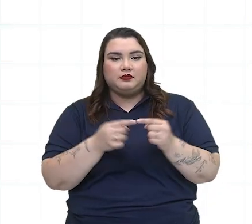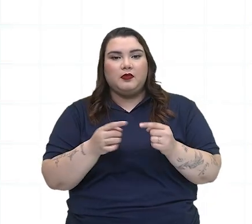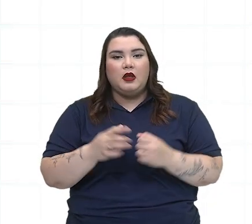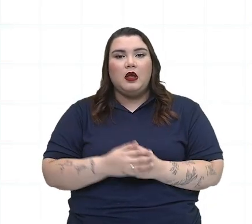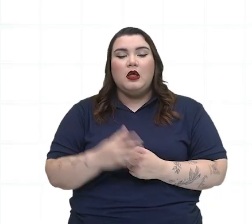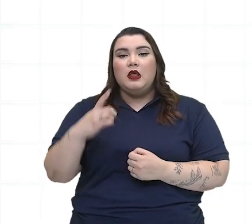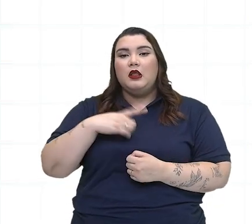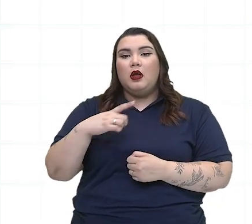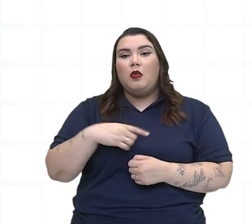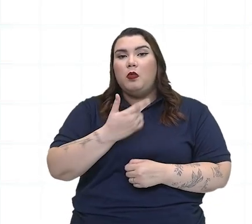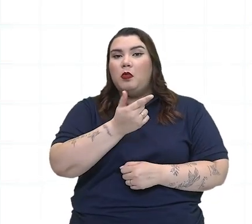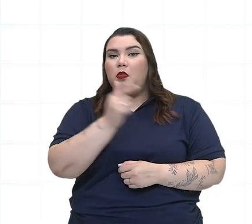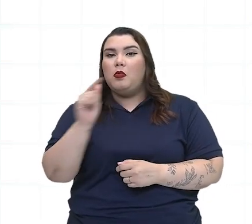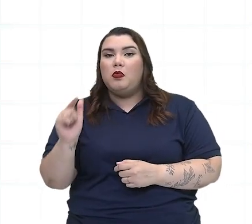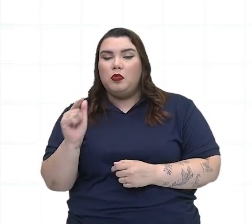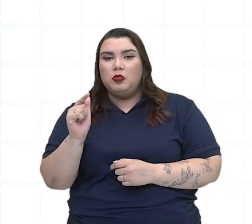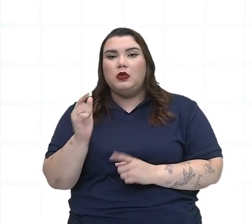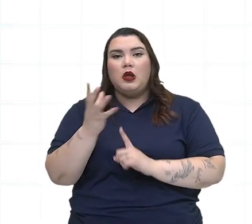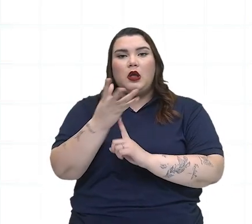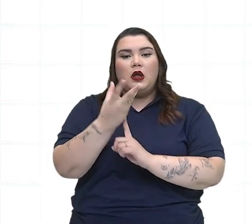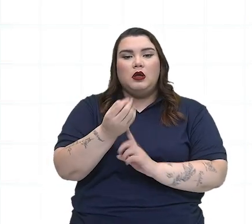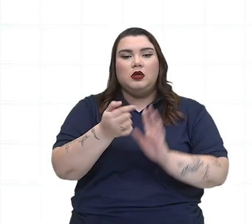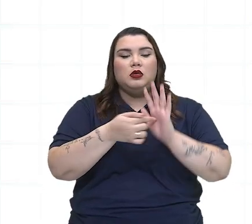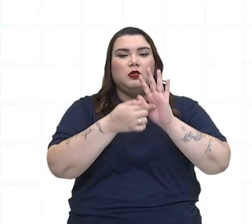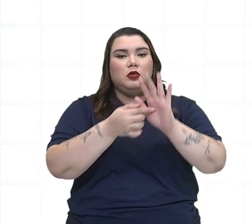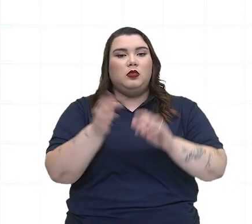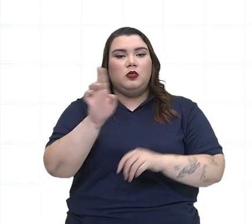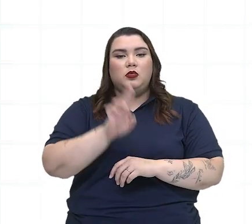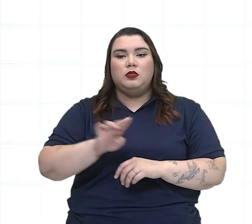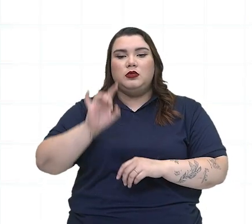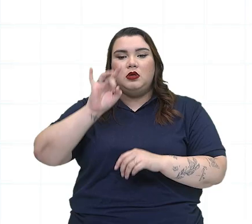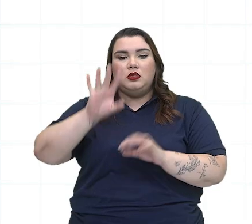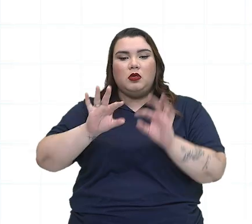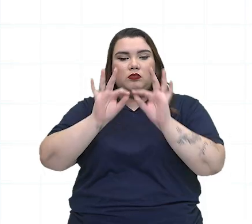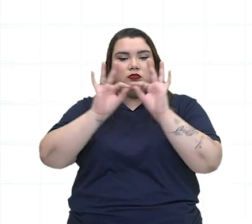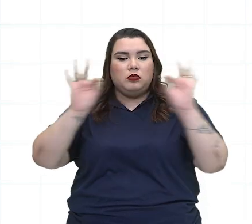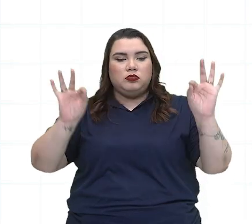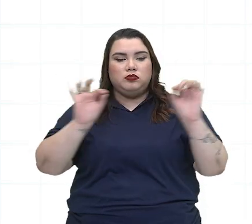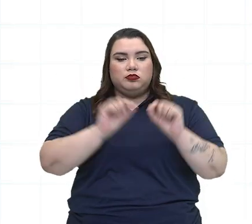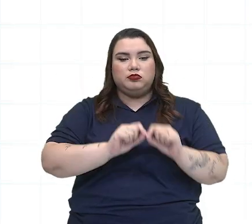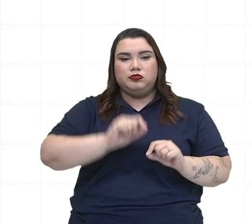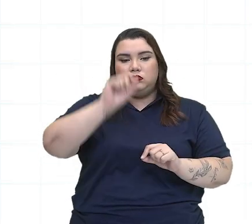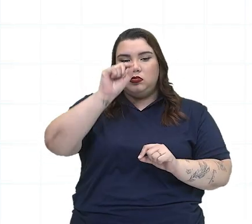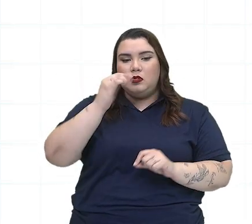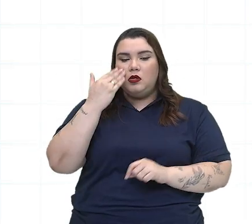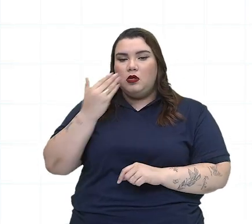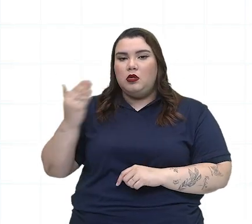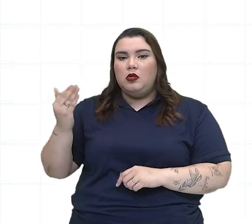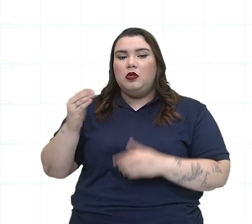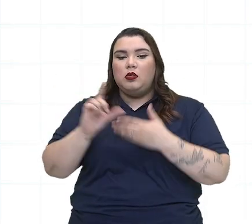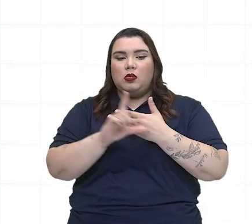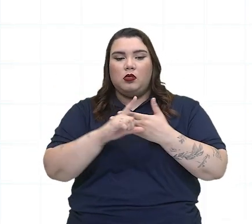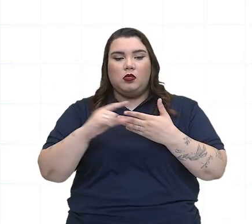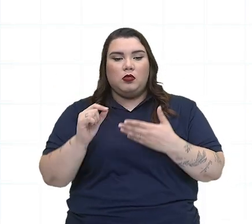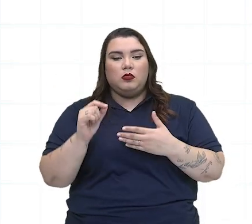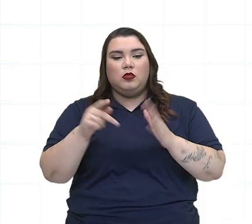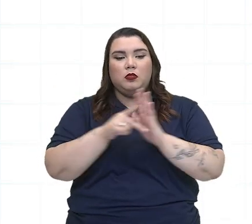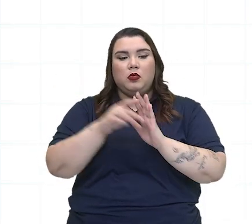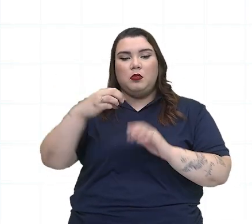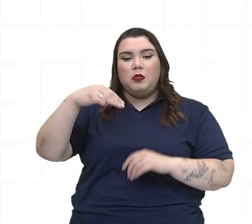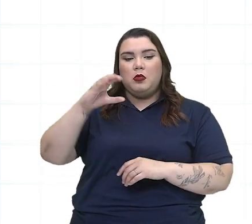outro artista também, que ele trabalha com linhas retas. Aí nós temos uma obra de